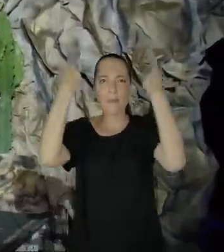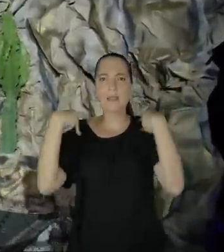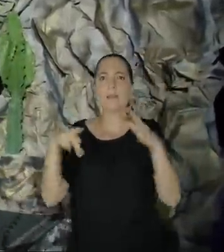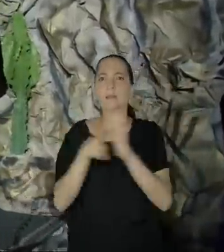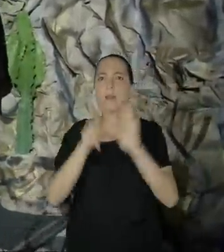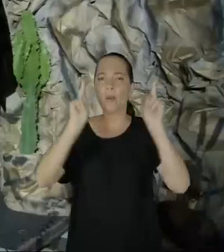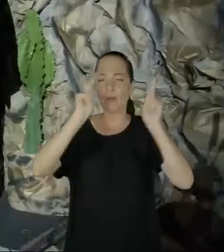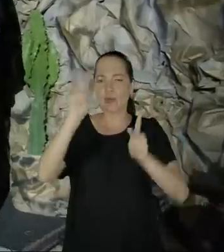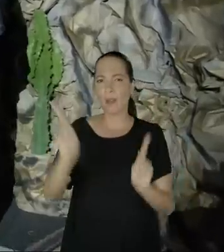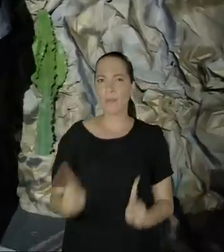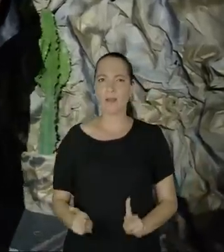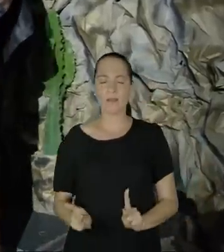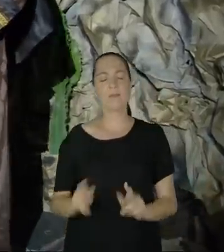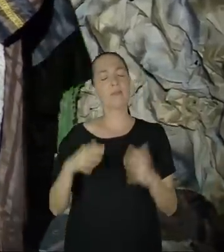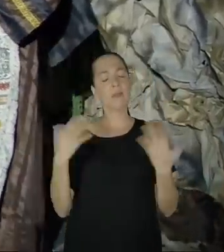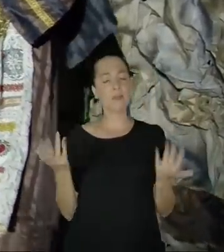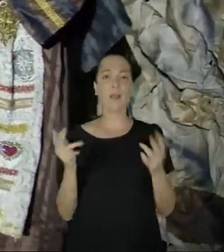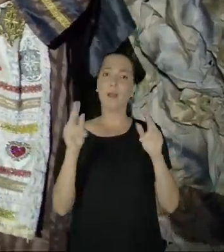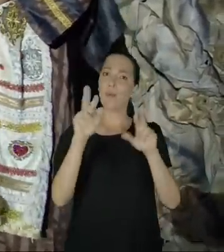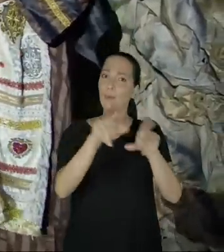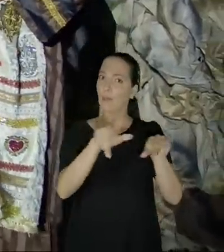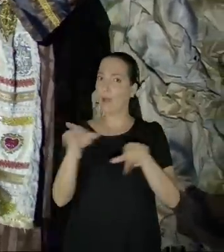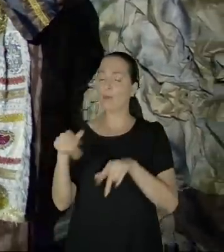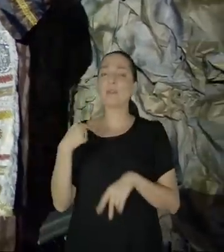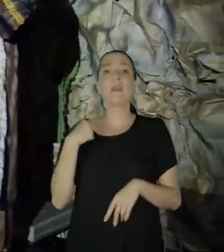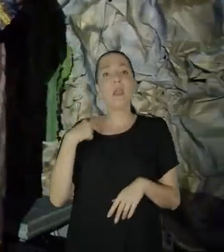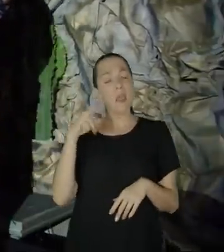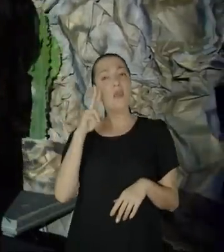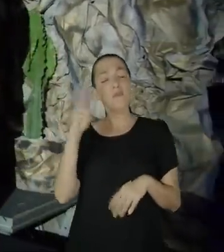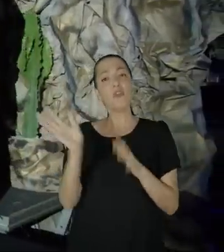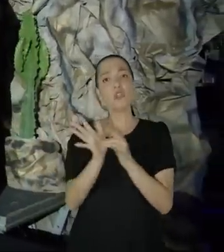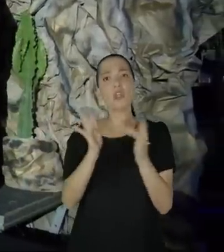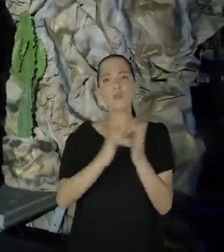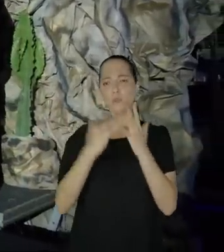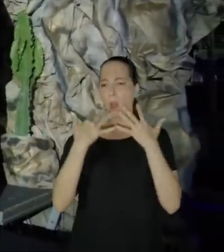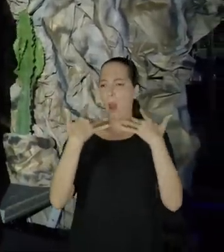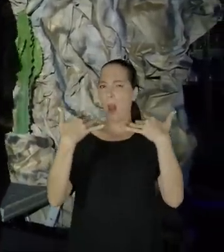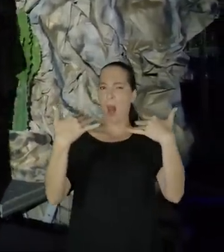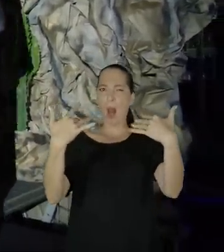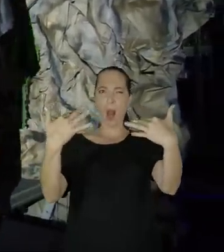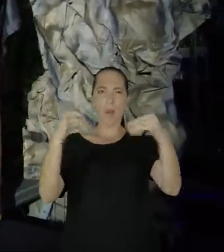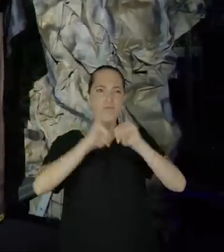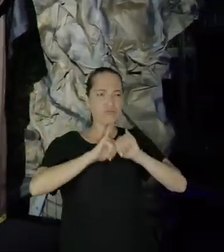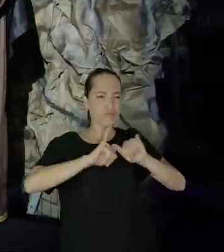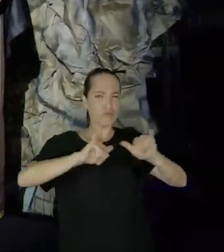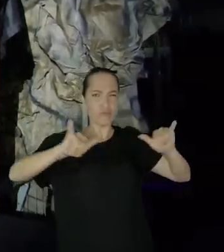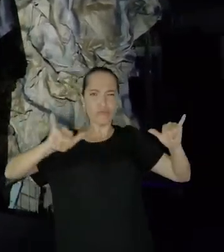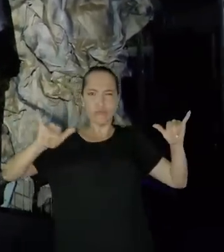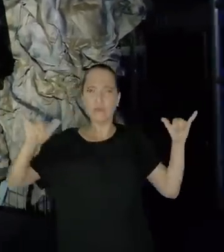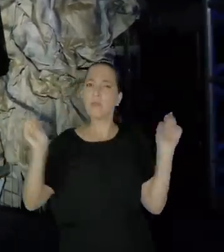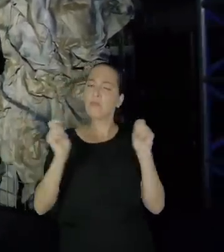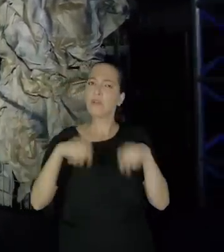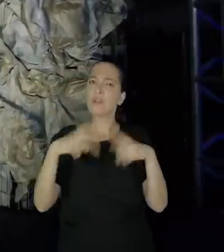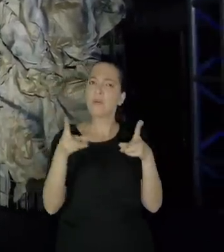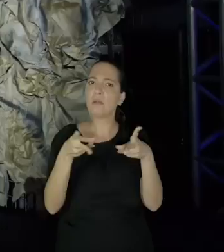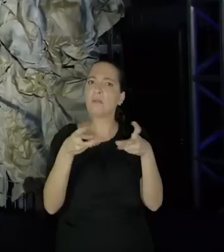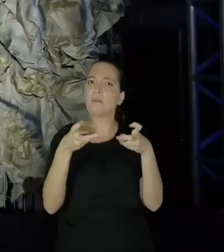Paz. Irmãos, vi Jesus pregar às multidões e suas palavras atingem os